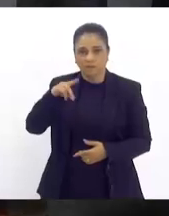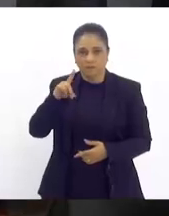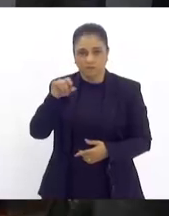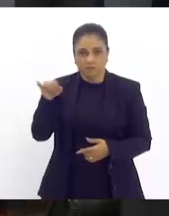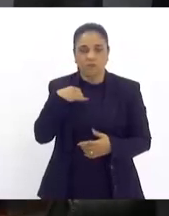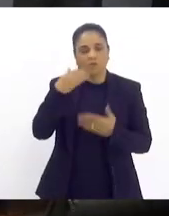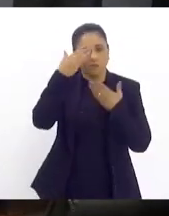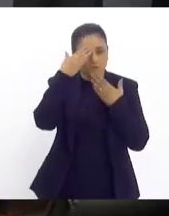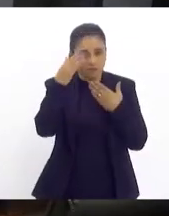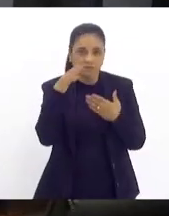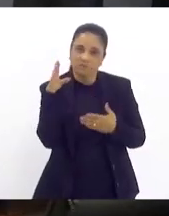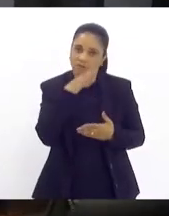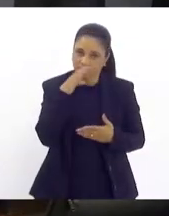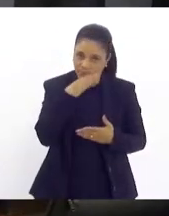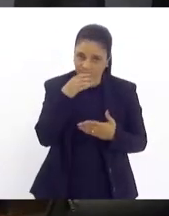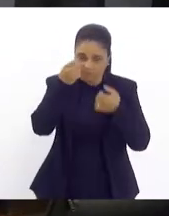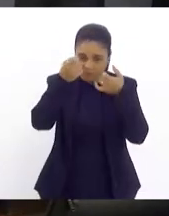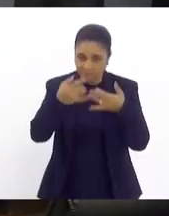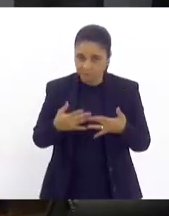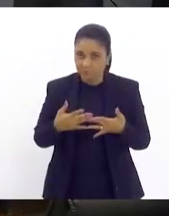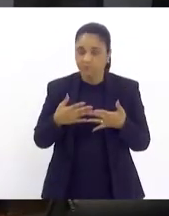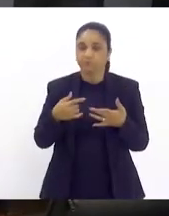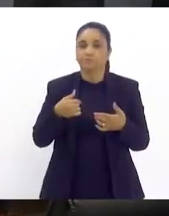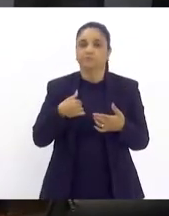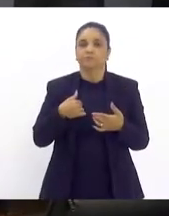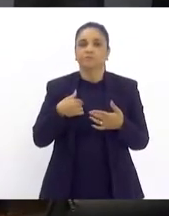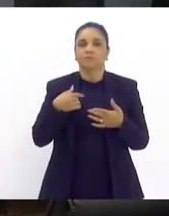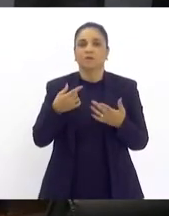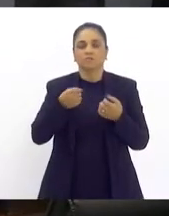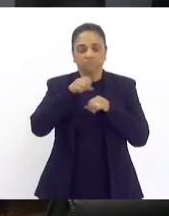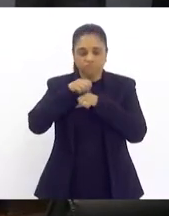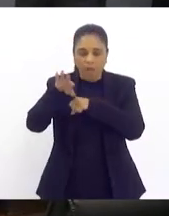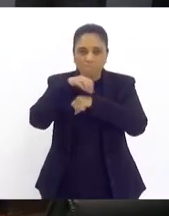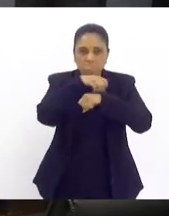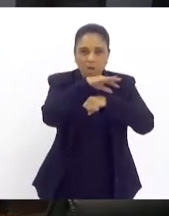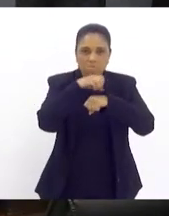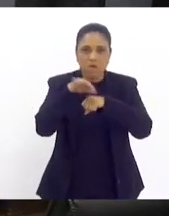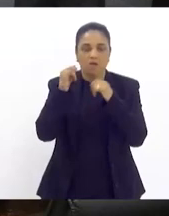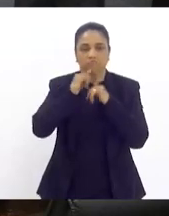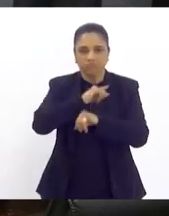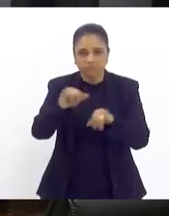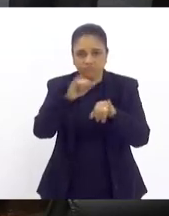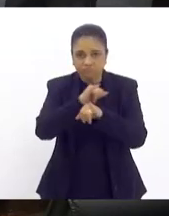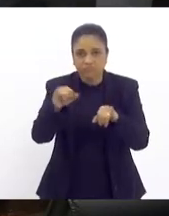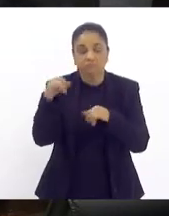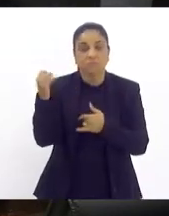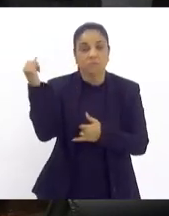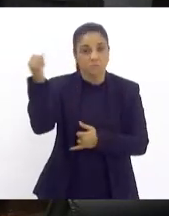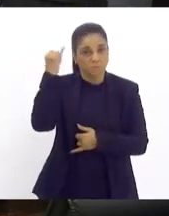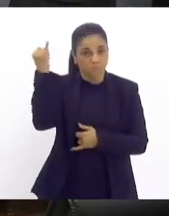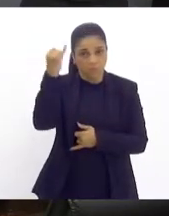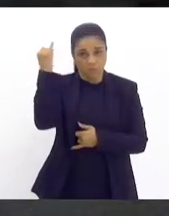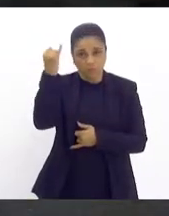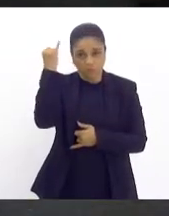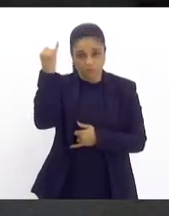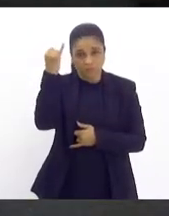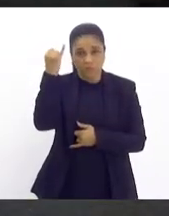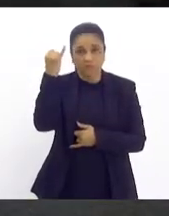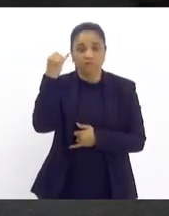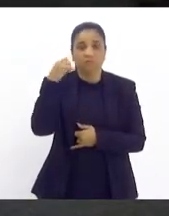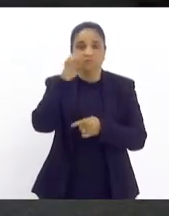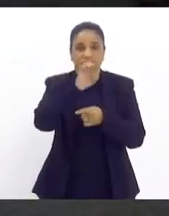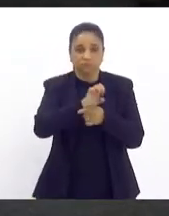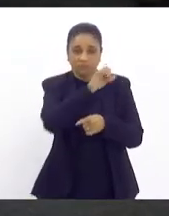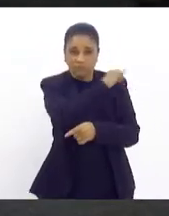presidenta serei breve queria só compartilhar uma notícia importante para o estado do Rio de Janeiro que tem a maior